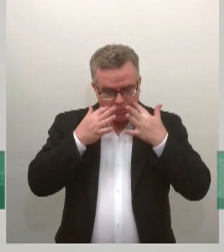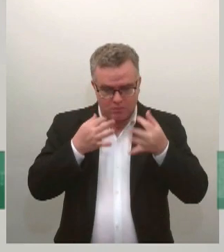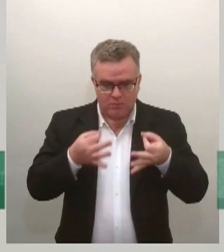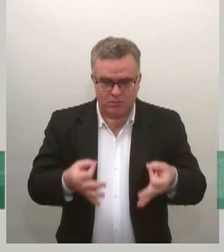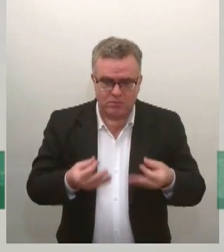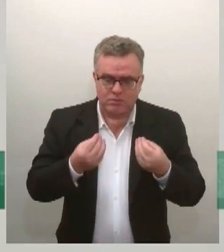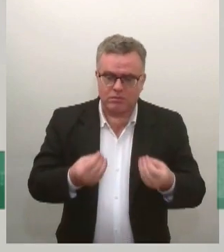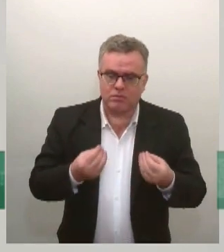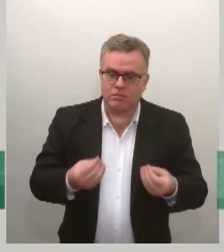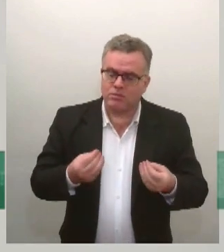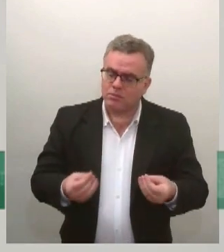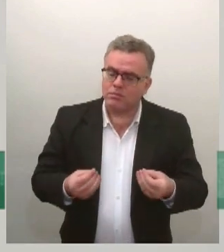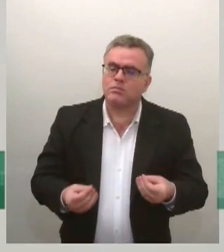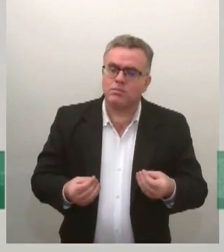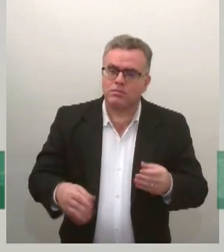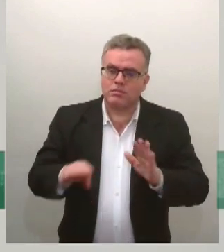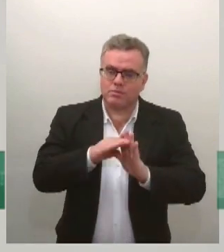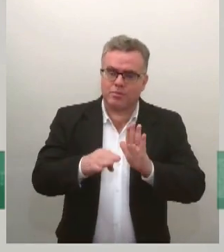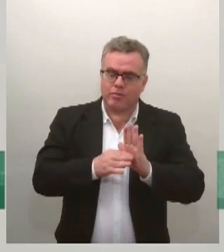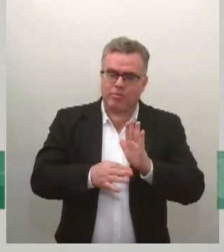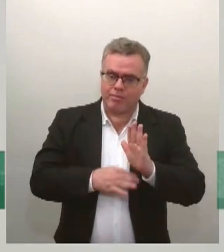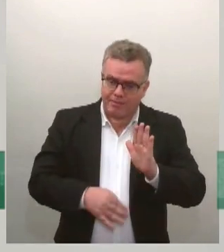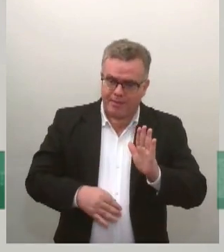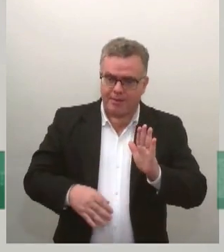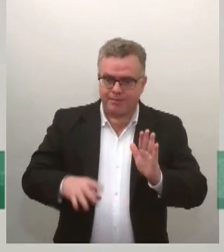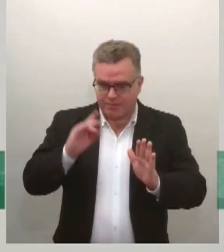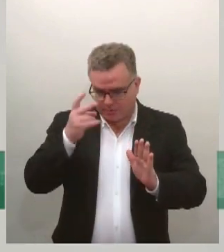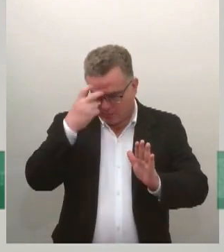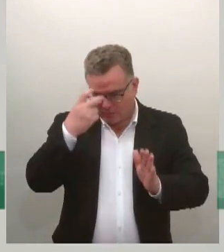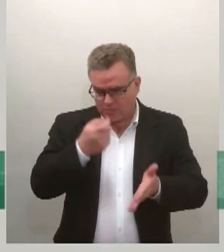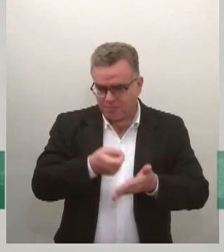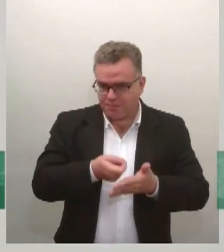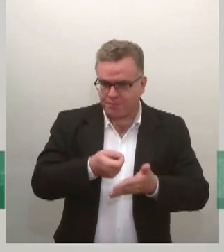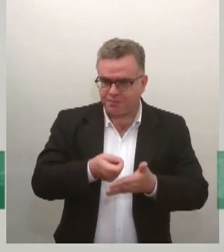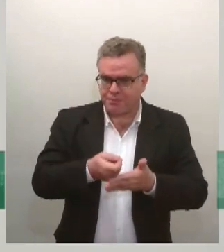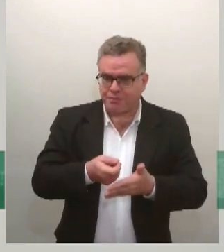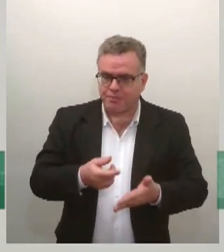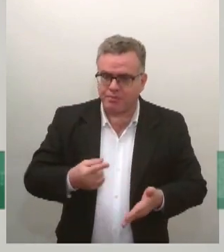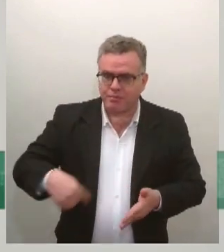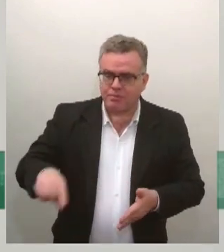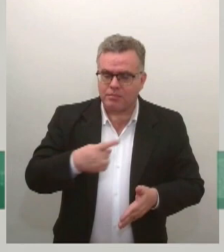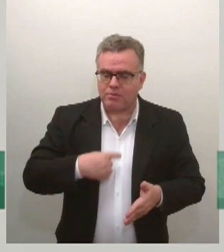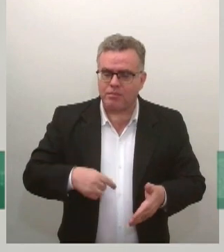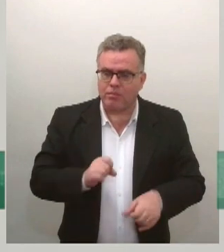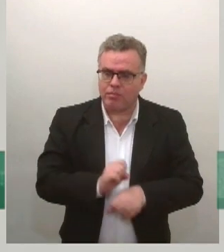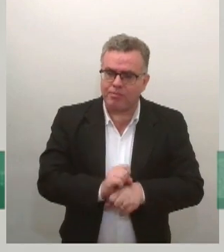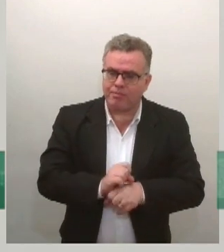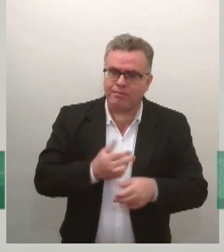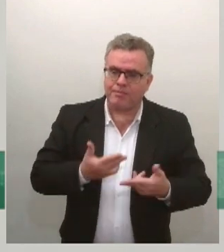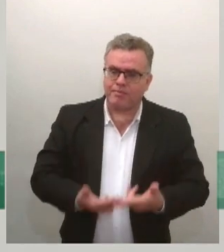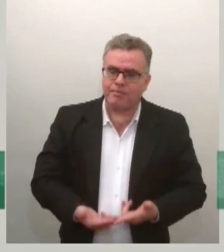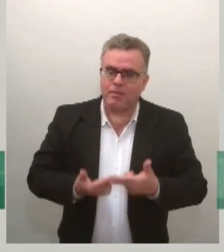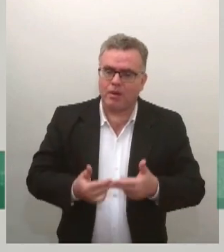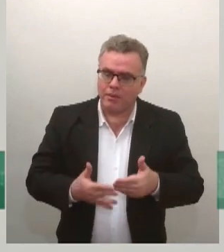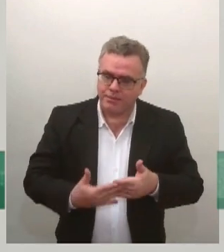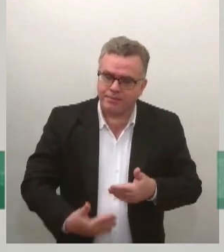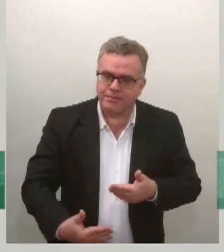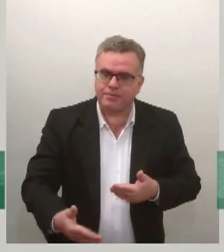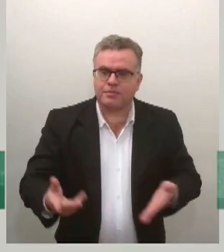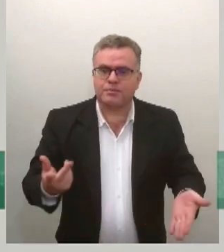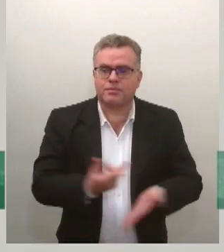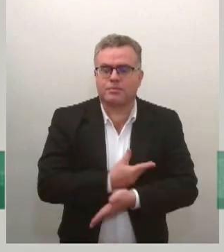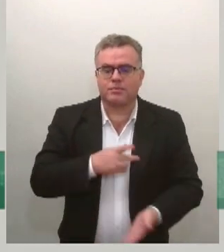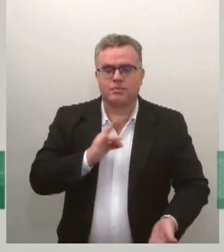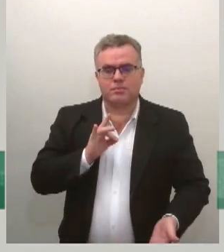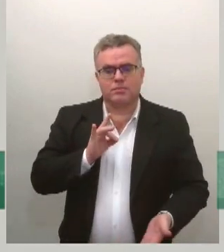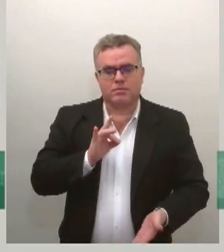nosso Plano Estadual de Cultura. E nós estamos aqui aguardando, né, para que isso seja de fato efetivado.